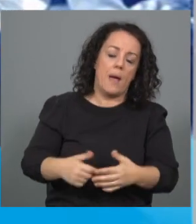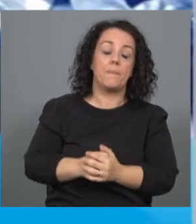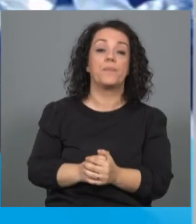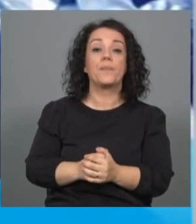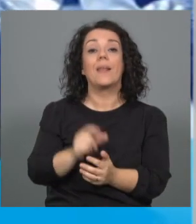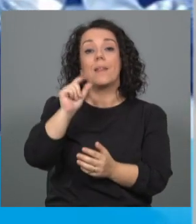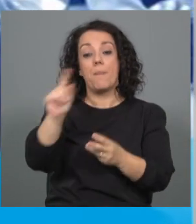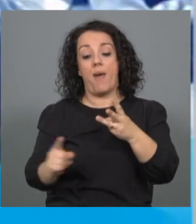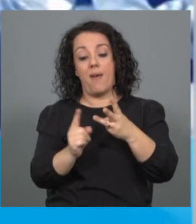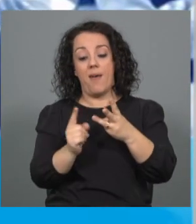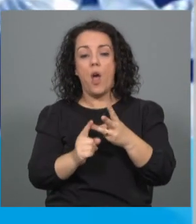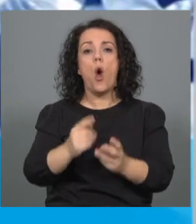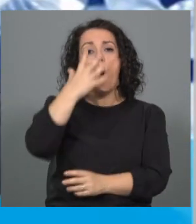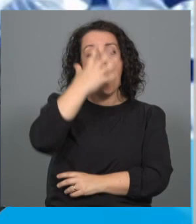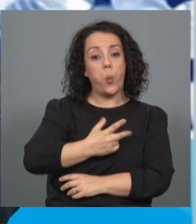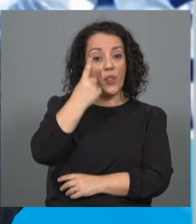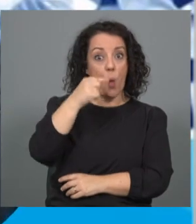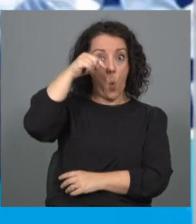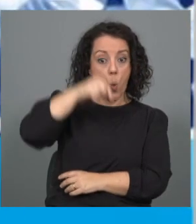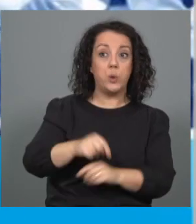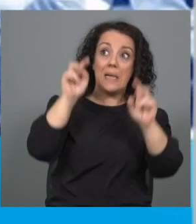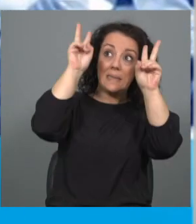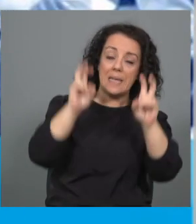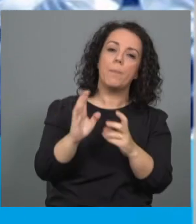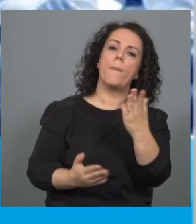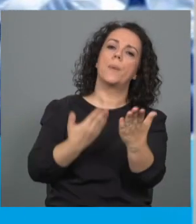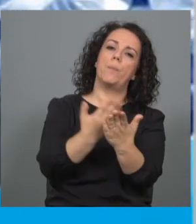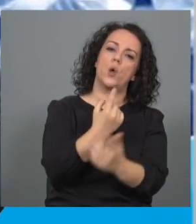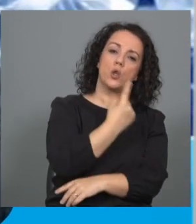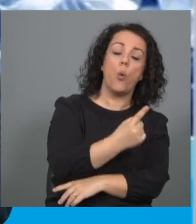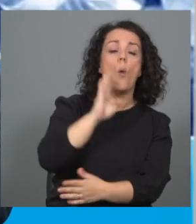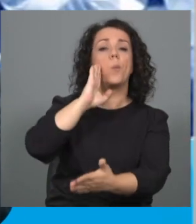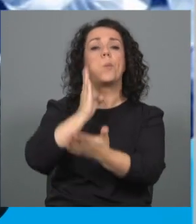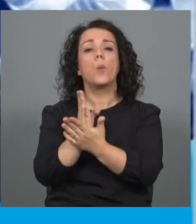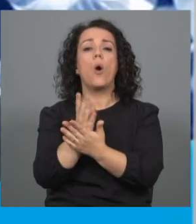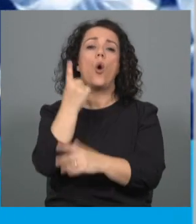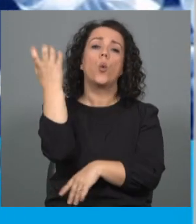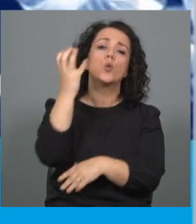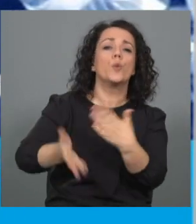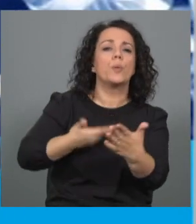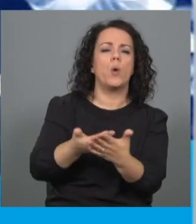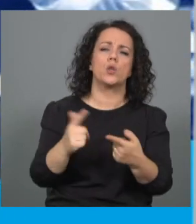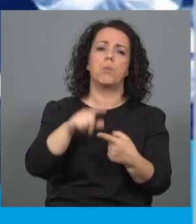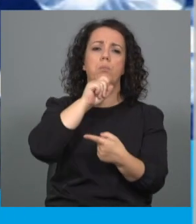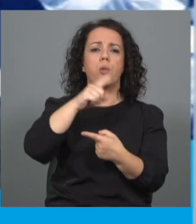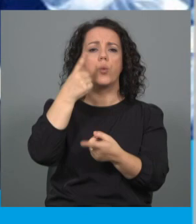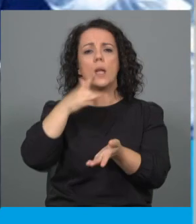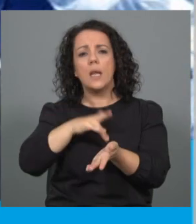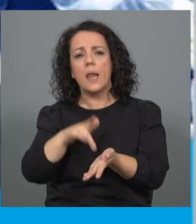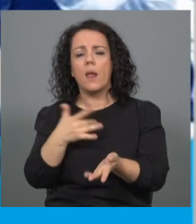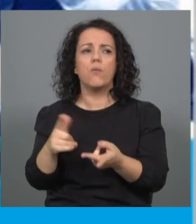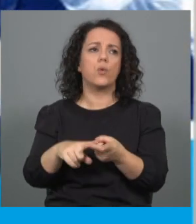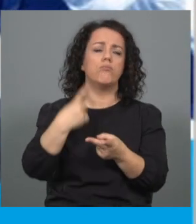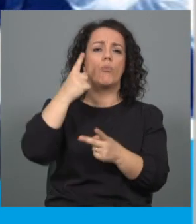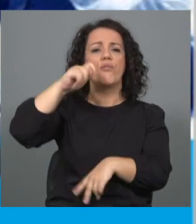dia, alusiva à temática. E terminamos sempre uma proposta cultural. Ou um livro, ou um filme, ou